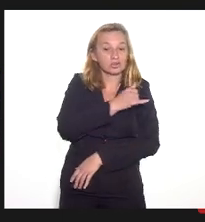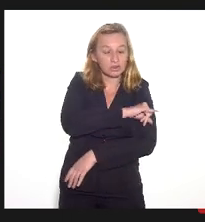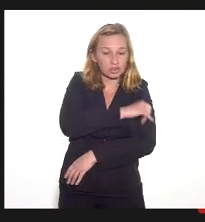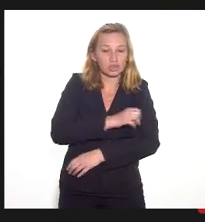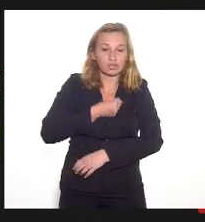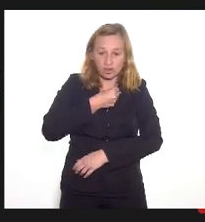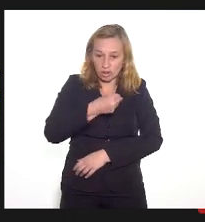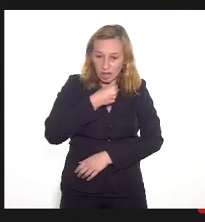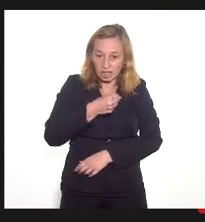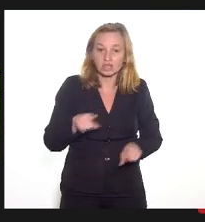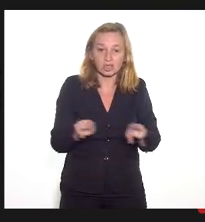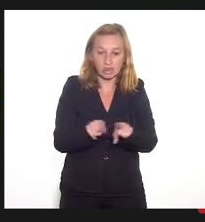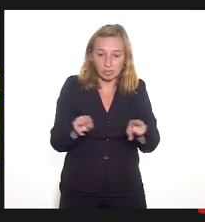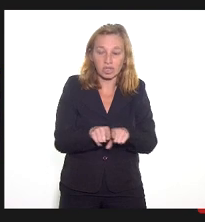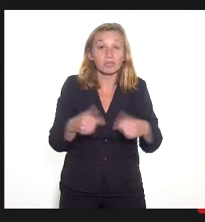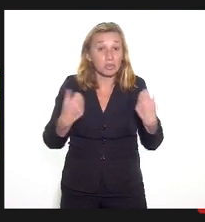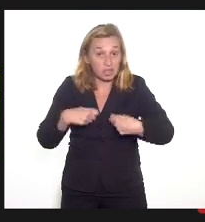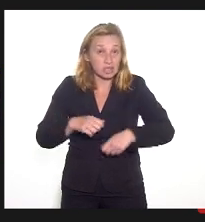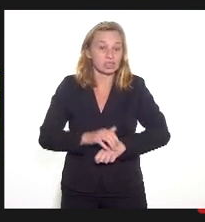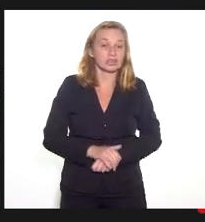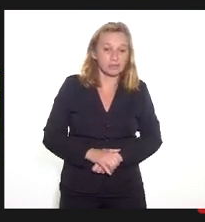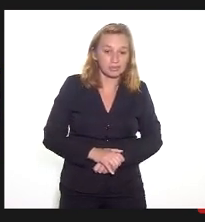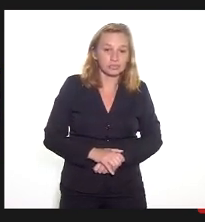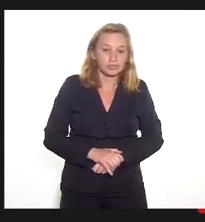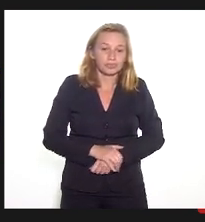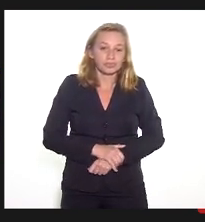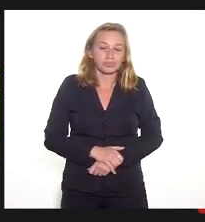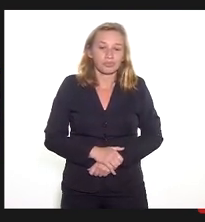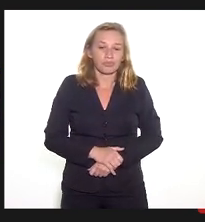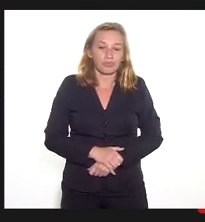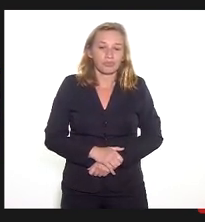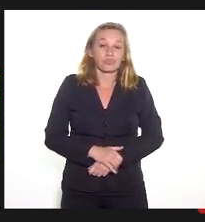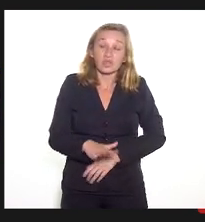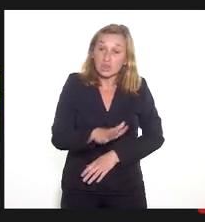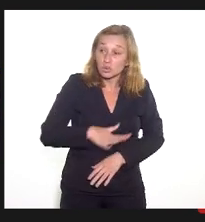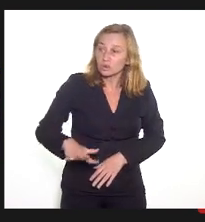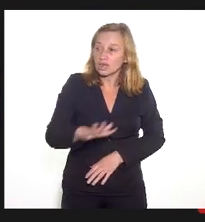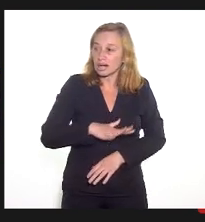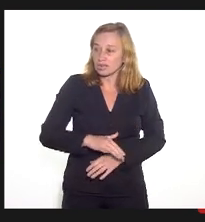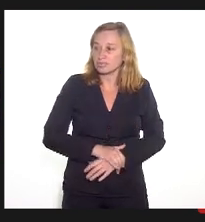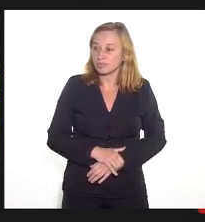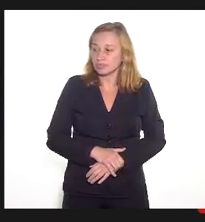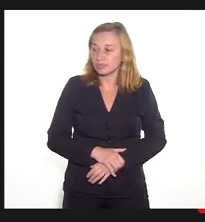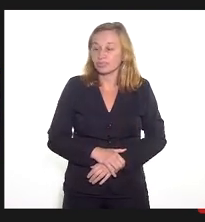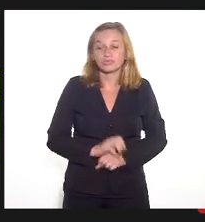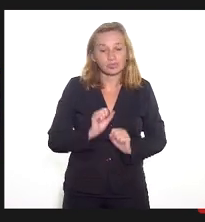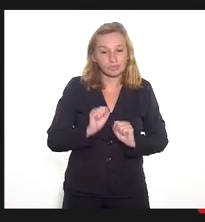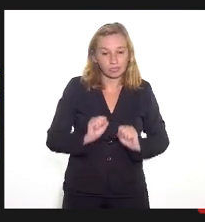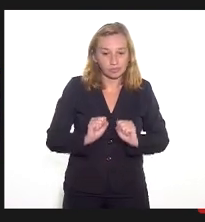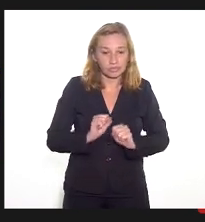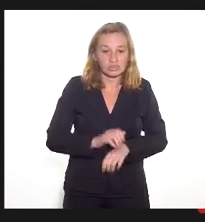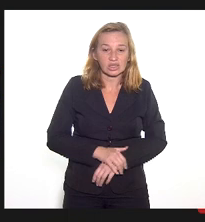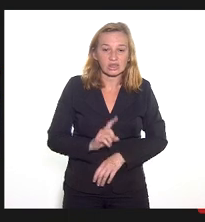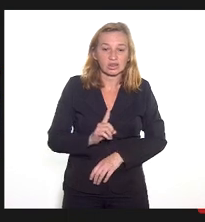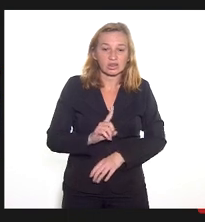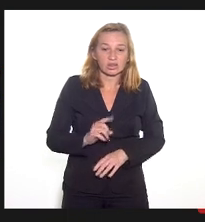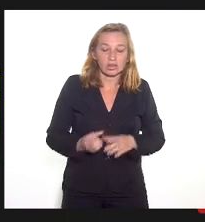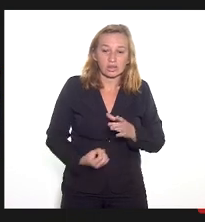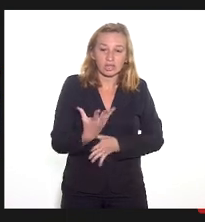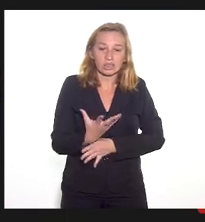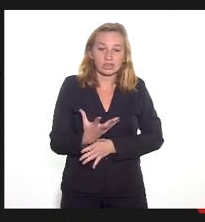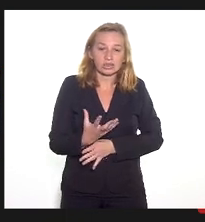do município também precisam, né, desse espaço, né, para que a gente possa, não só a construção